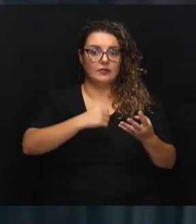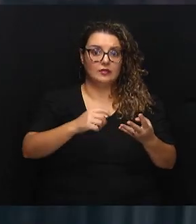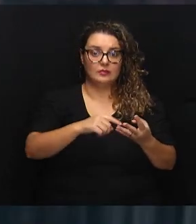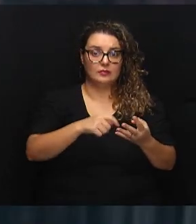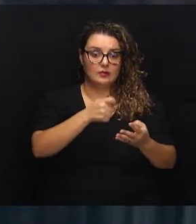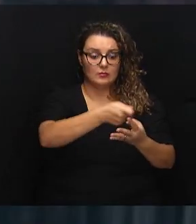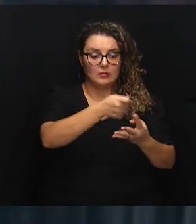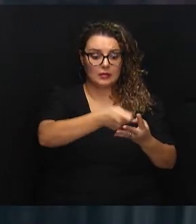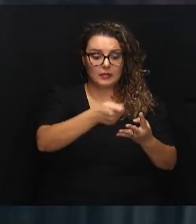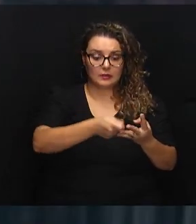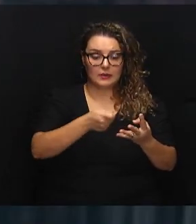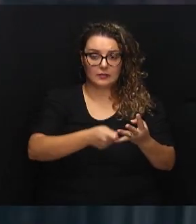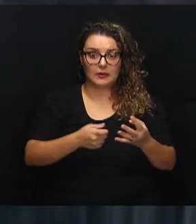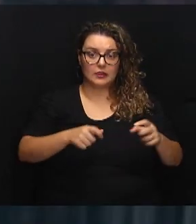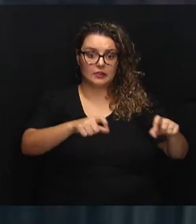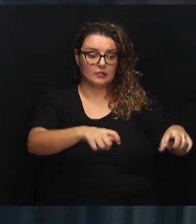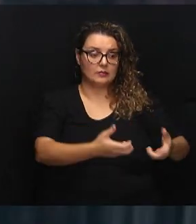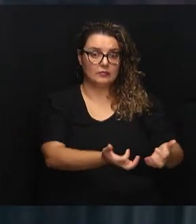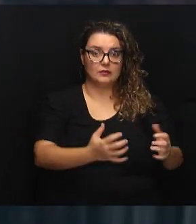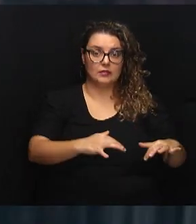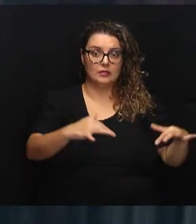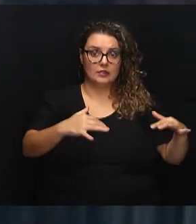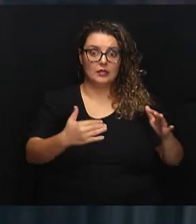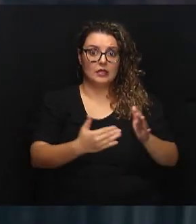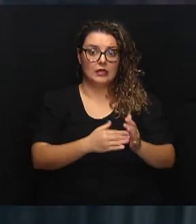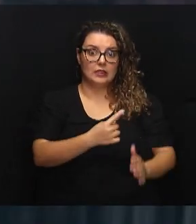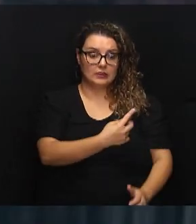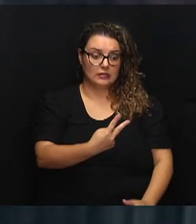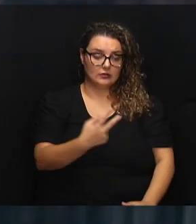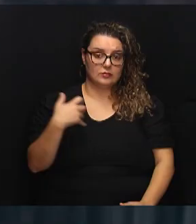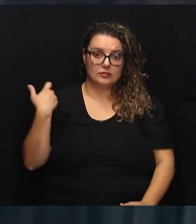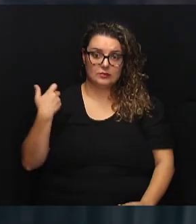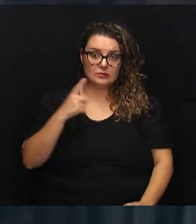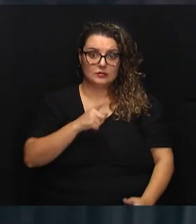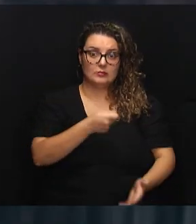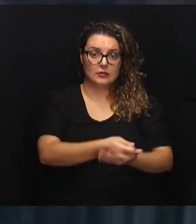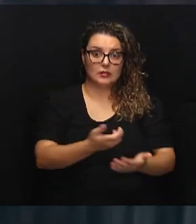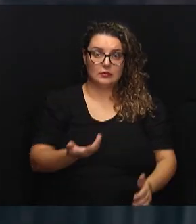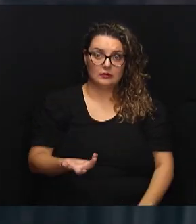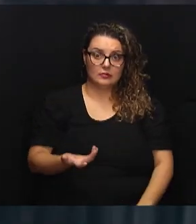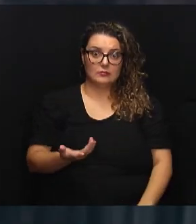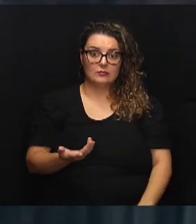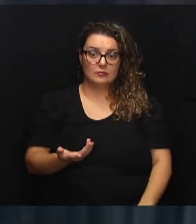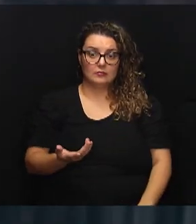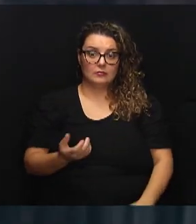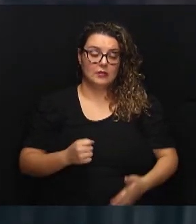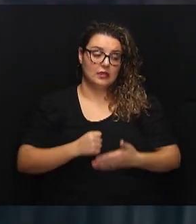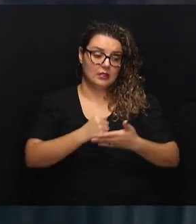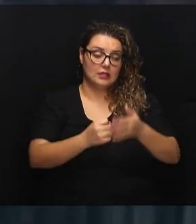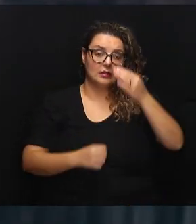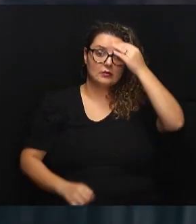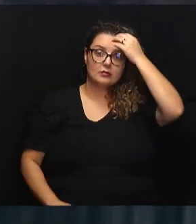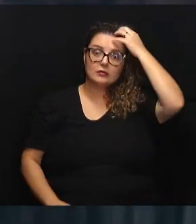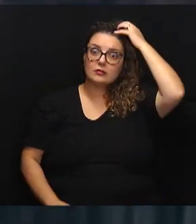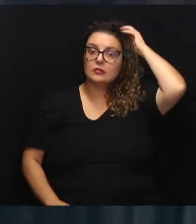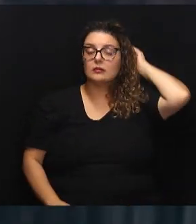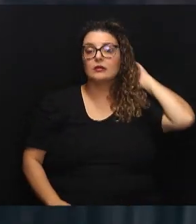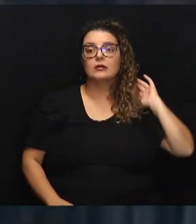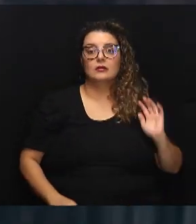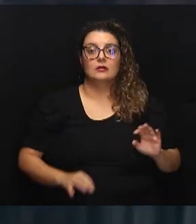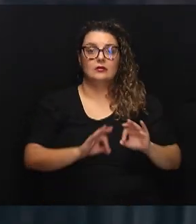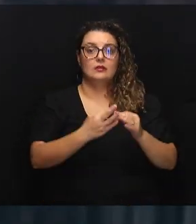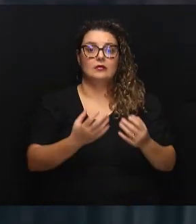todo mundo. Tem estádio que até 12 anos não paga. Mas só que aí você pega, leva o ingresso, leva a família, aí você tem que